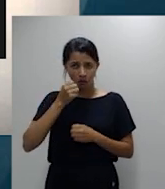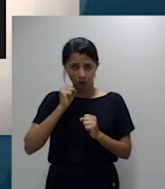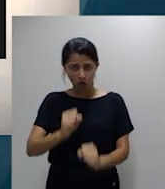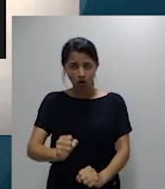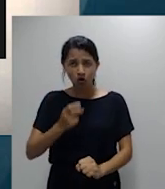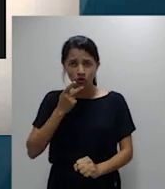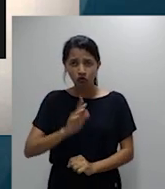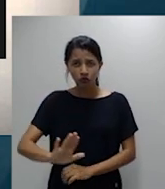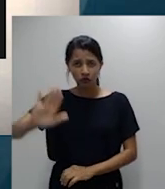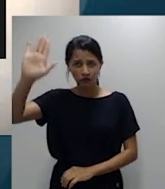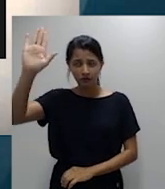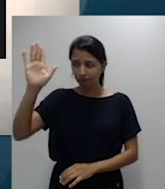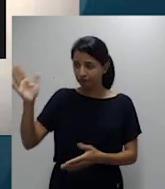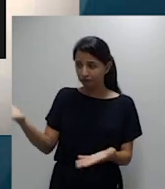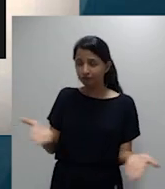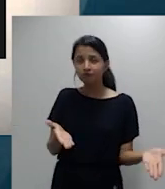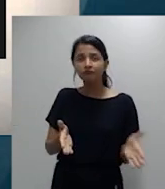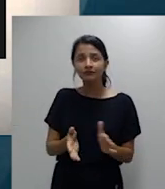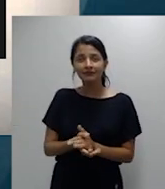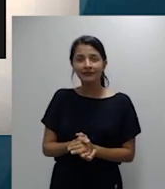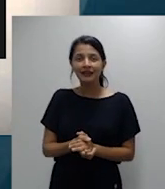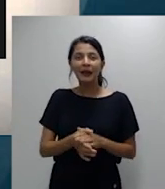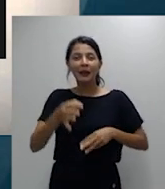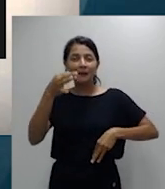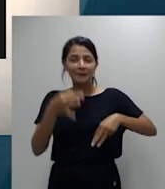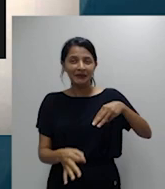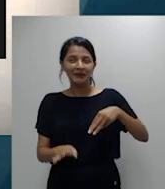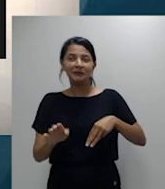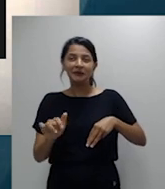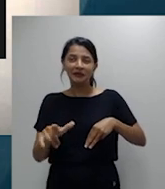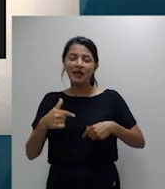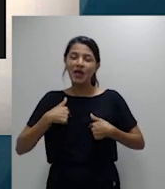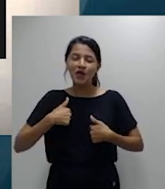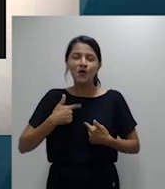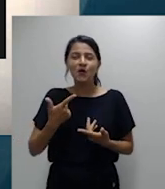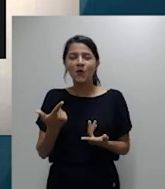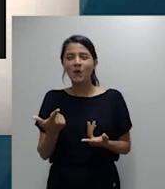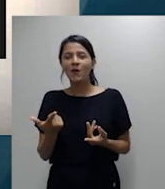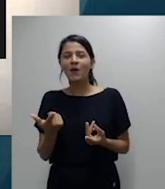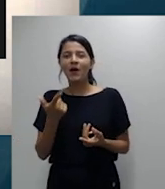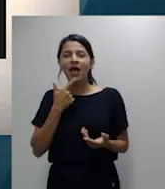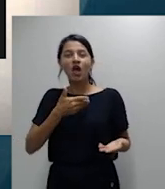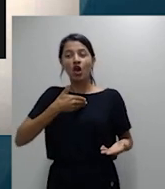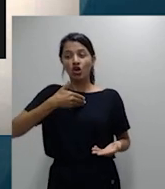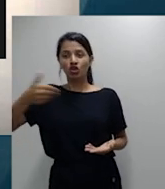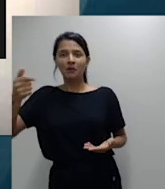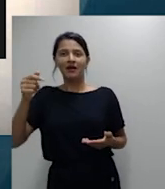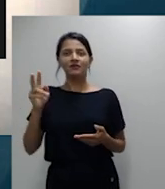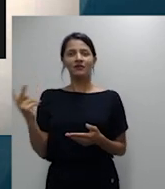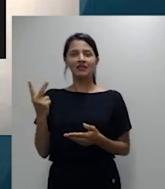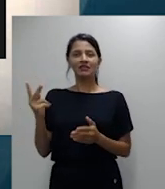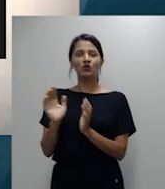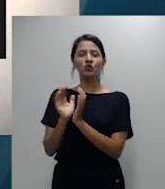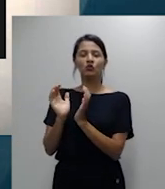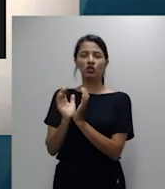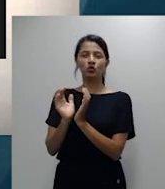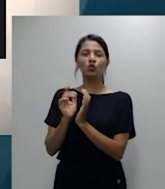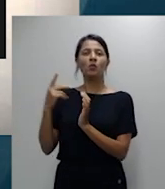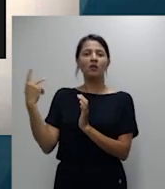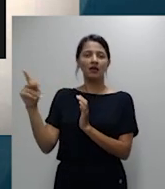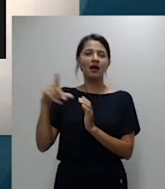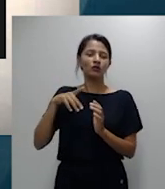dez ministros Benedito eu eu tô sendo chamada lá na segunda turma para o